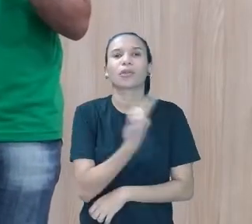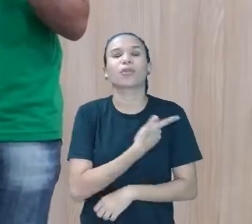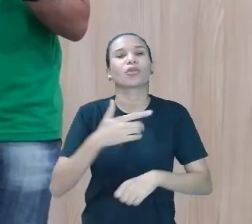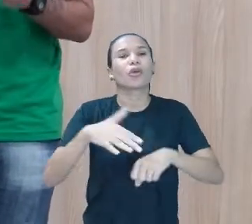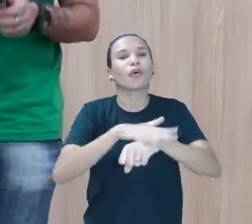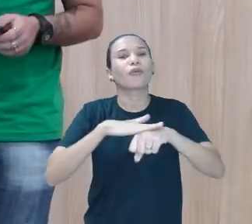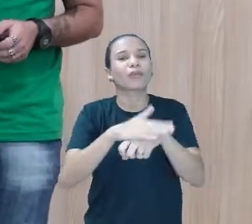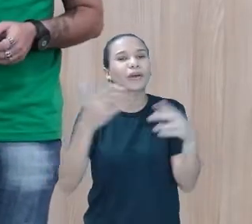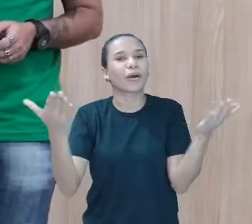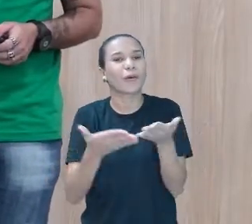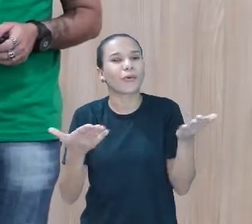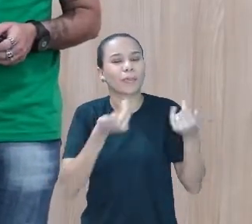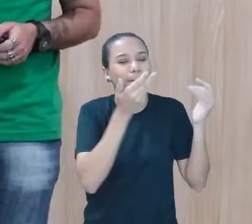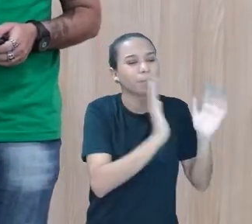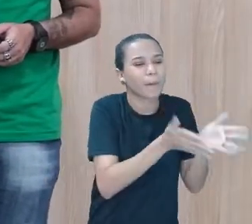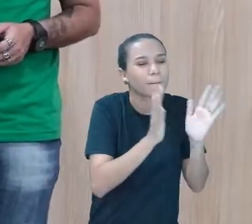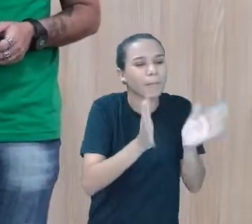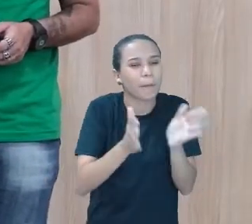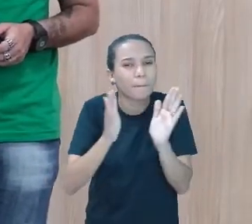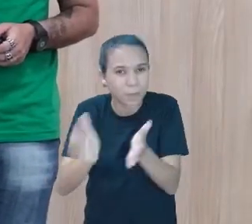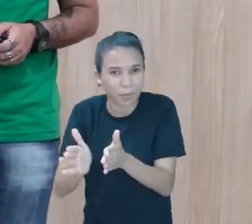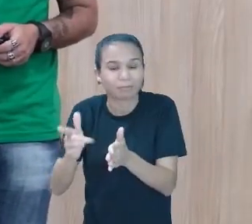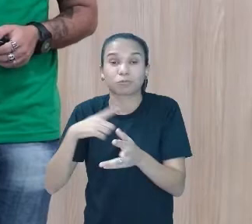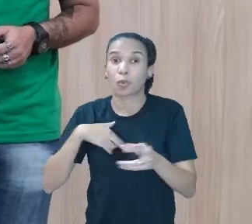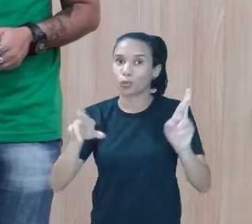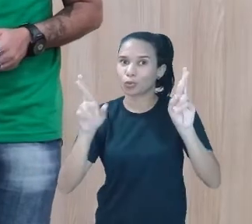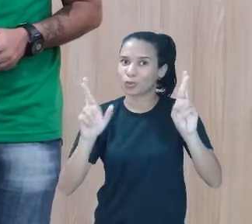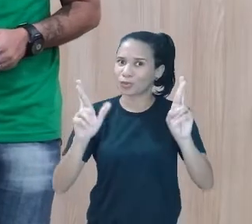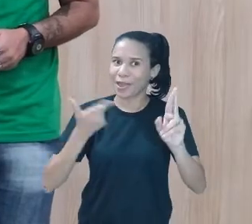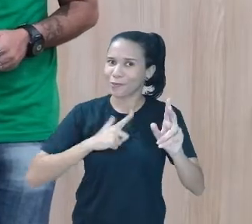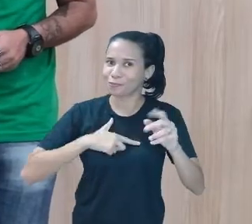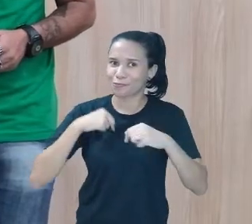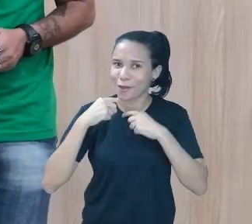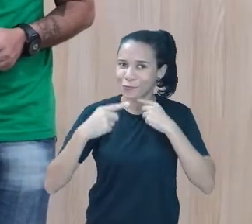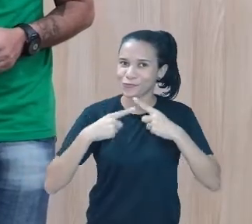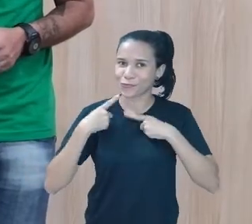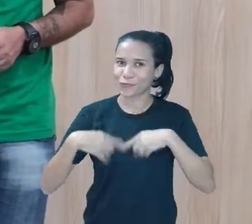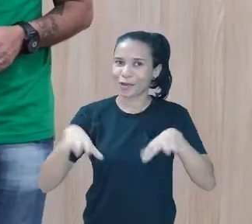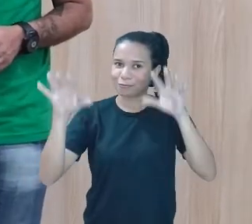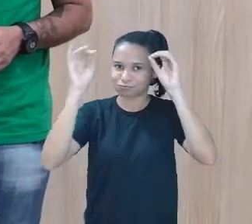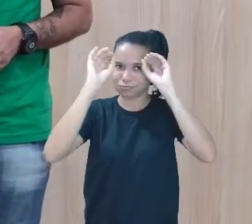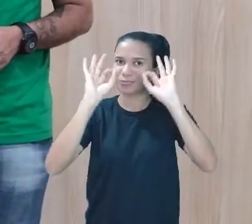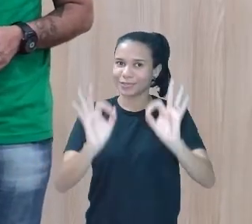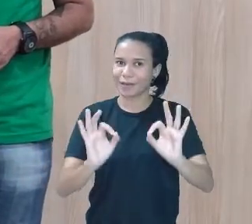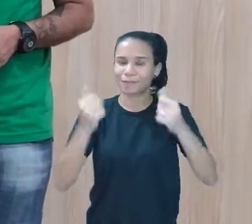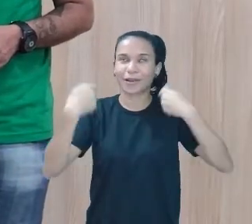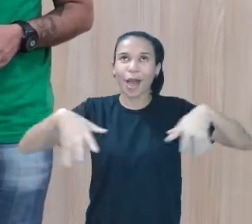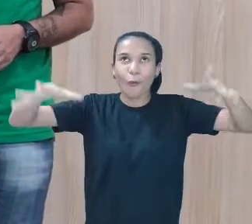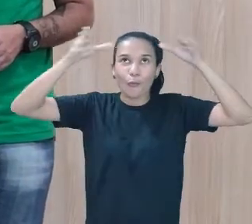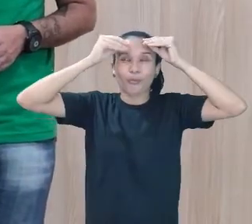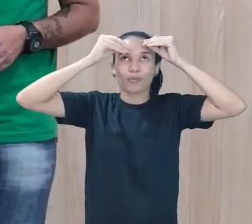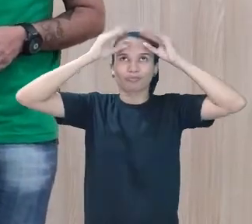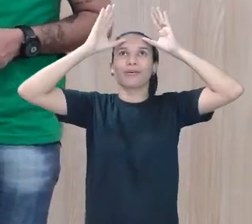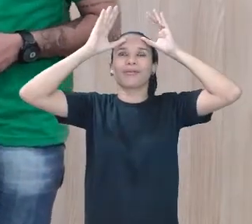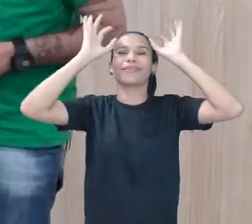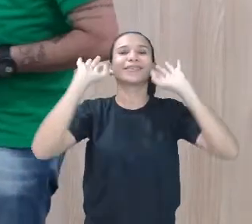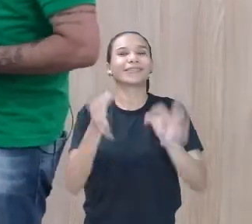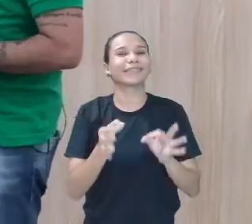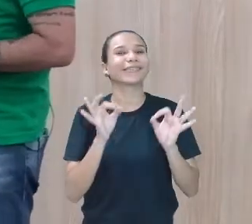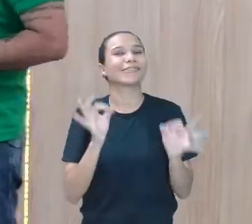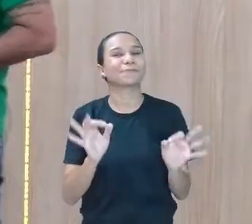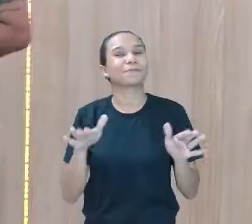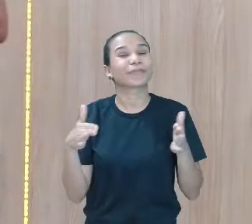vai fazer aqui, passo a passo, e espero que não fique nenhuma dúvida para esse tema específico, tá